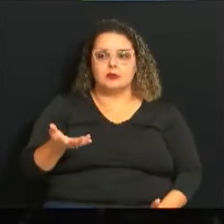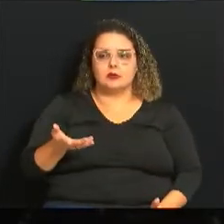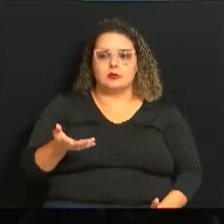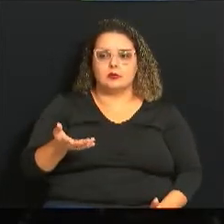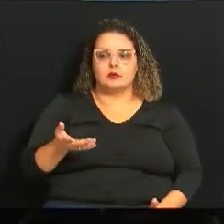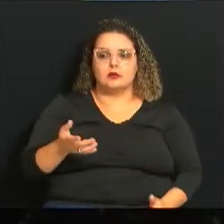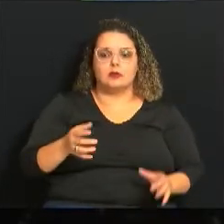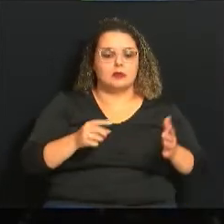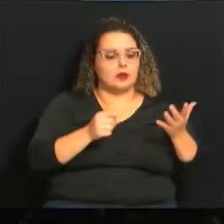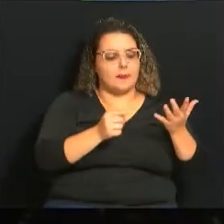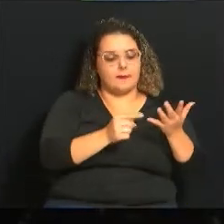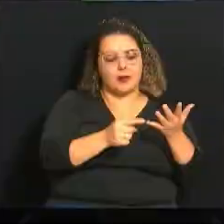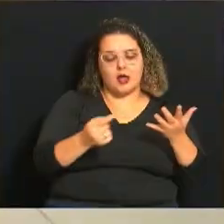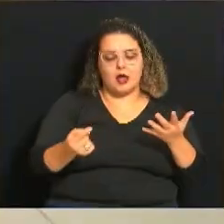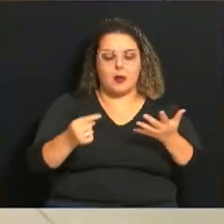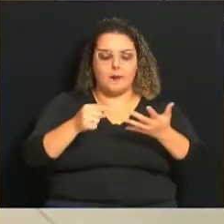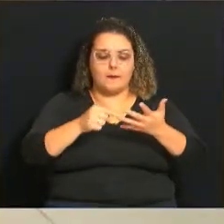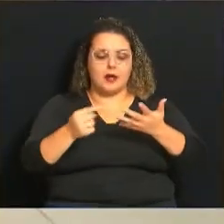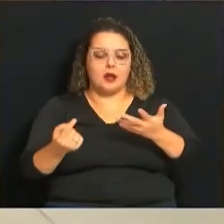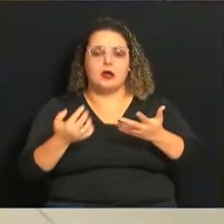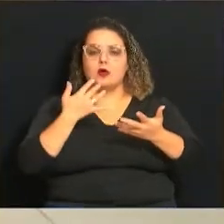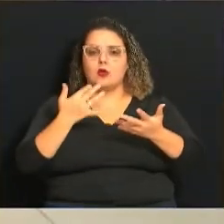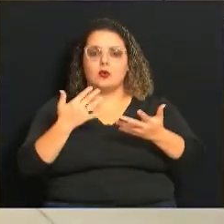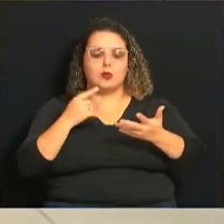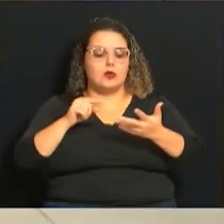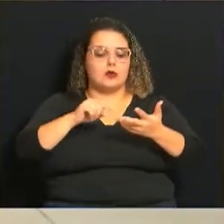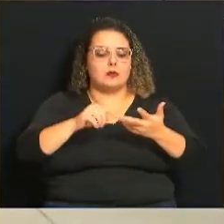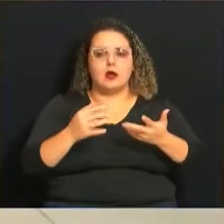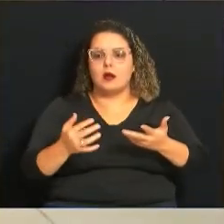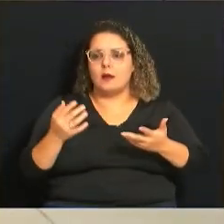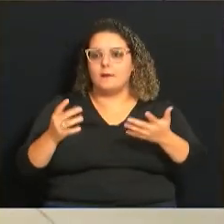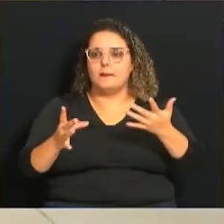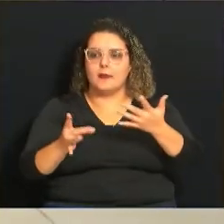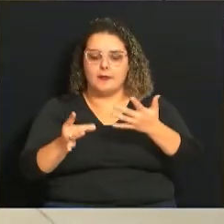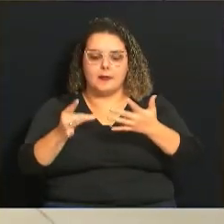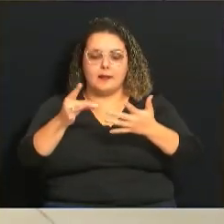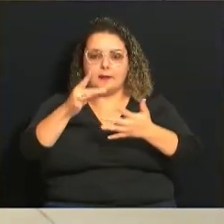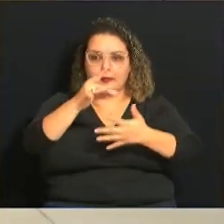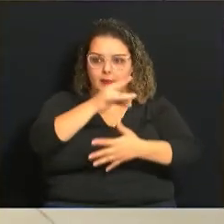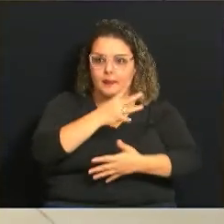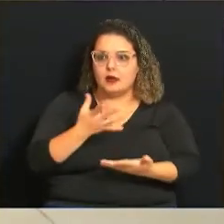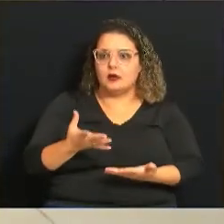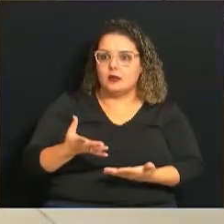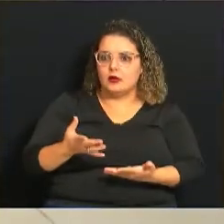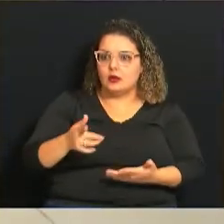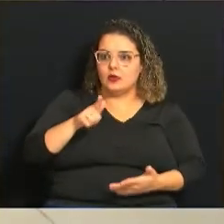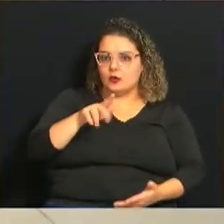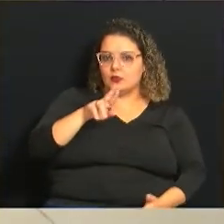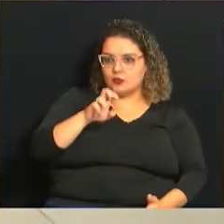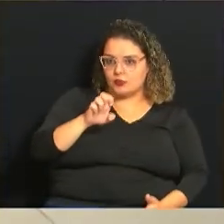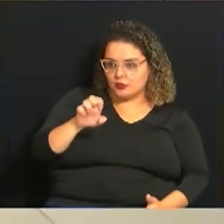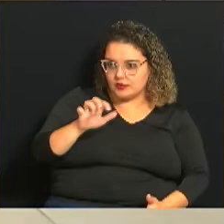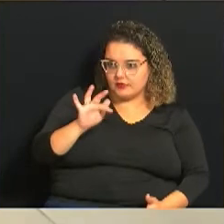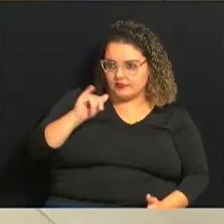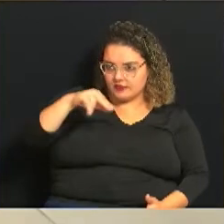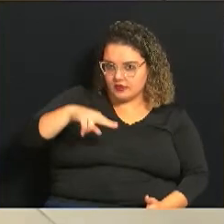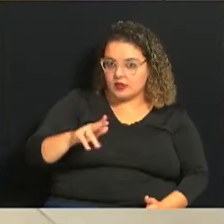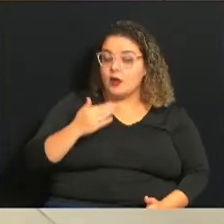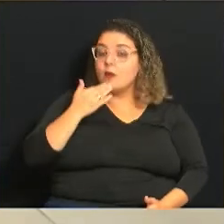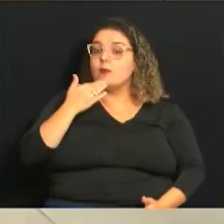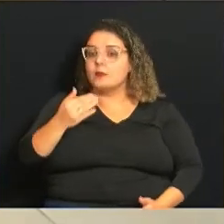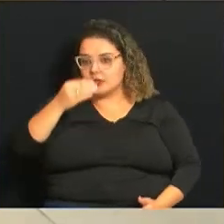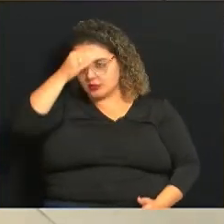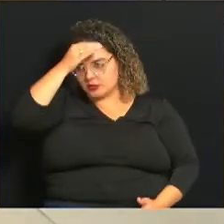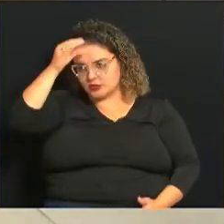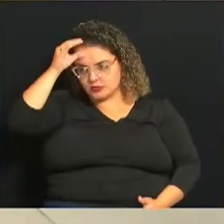composição aqui, eu quero usar tais cores, eu quero que seja desse O tamanho. briefing, então, é o pedido do cliente. É o pedido do cliente